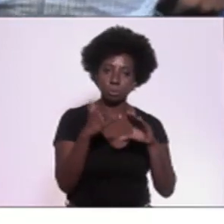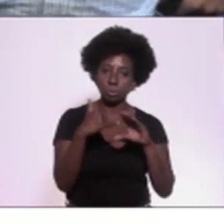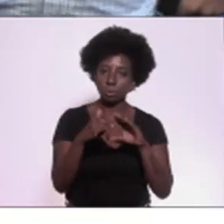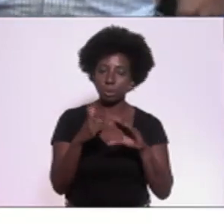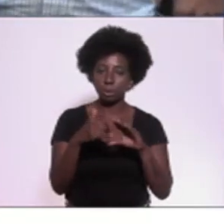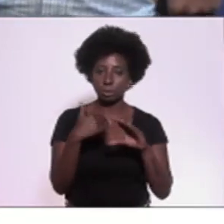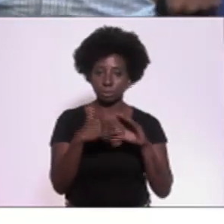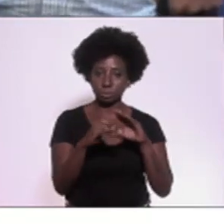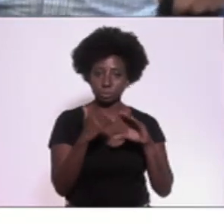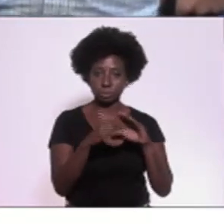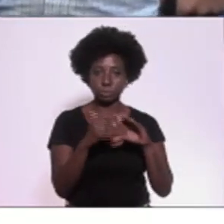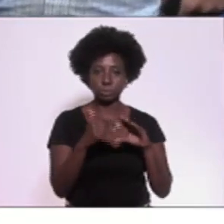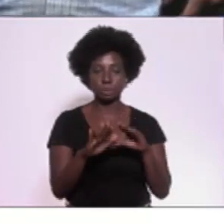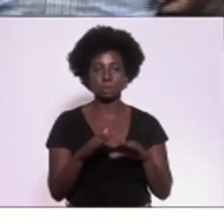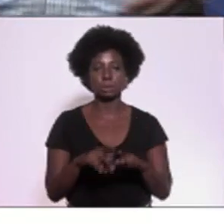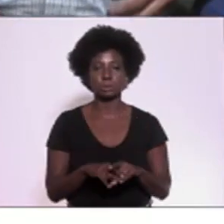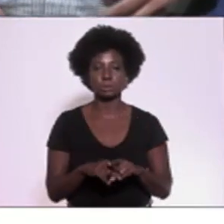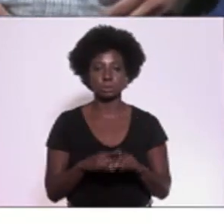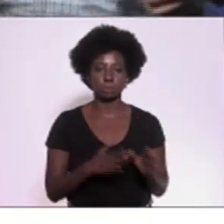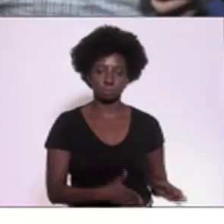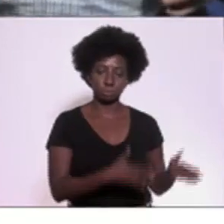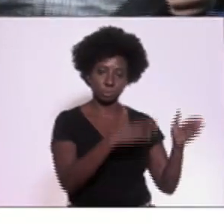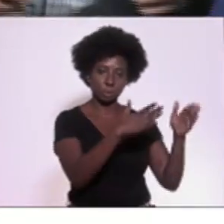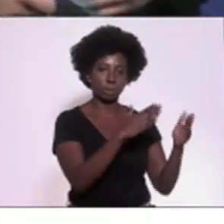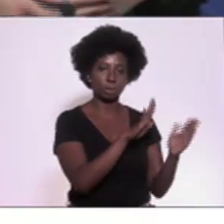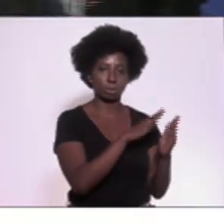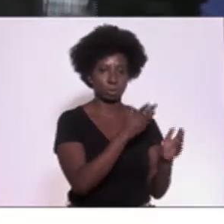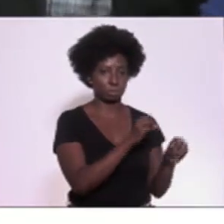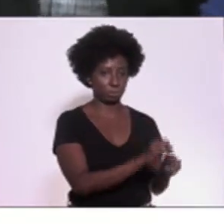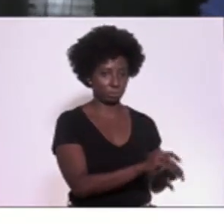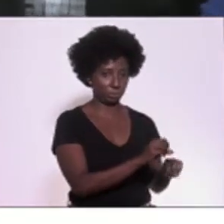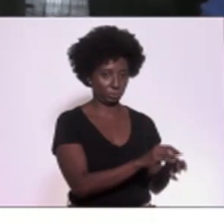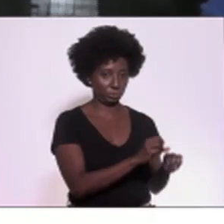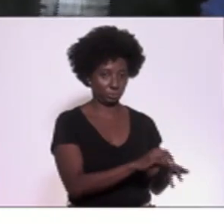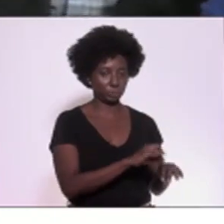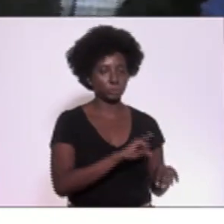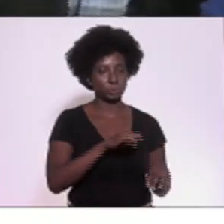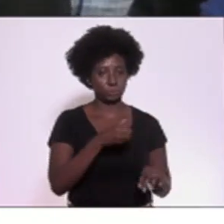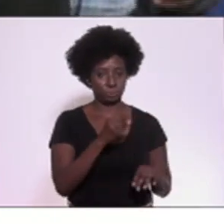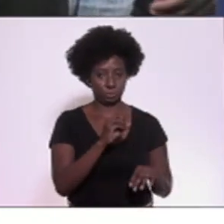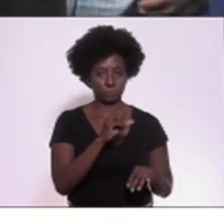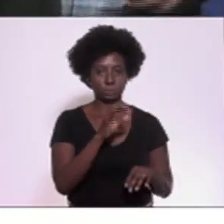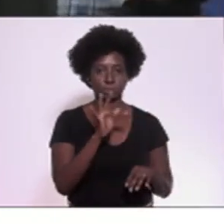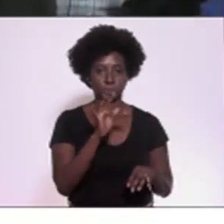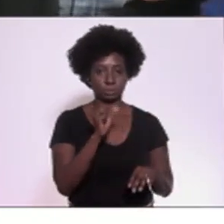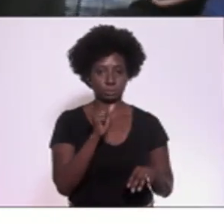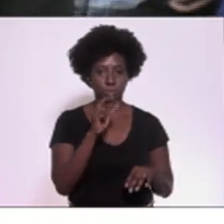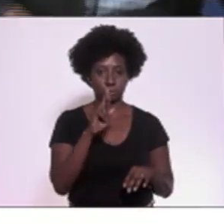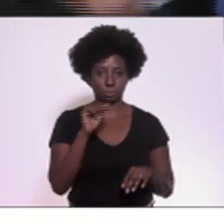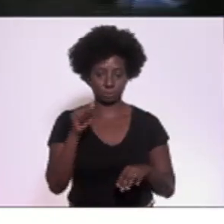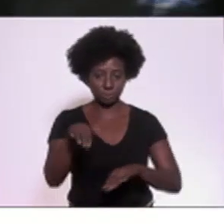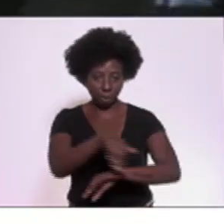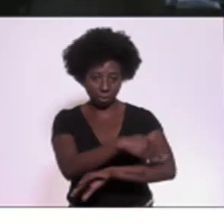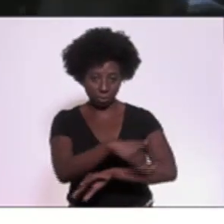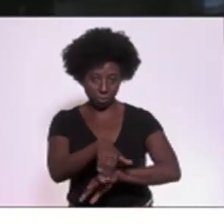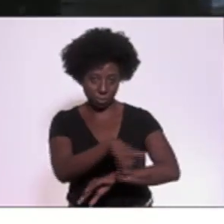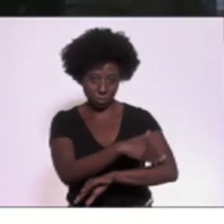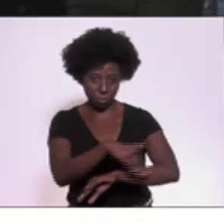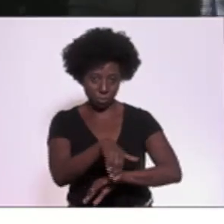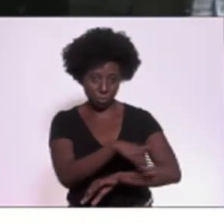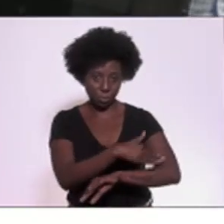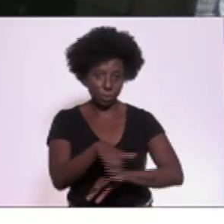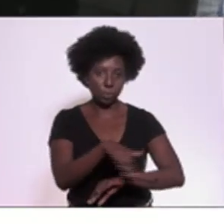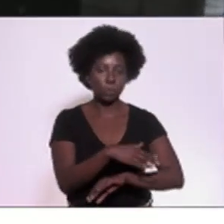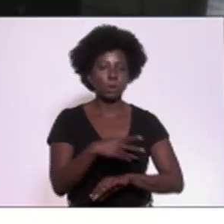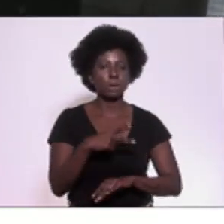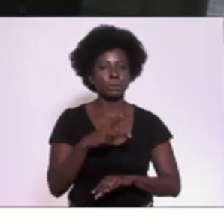interesse social do prédio onde funcionou o antigo Colégio Estadual Coronel João Tarcísio Bueno, situado na rua Doutor Francisco Portela, no bairro